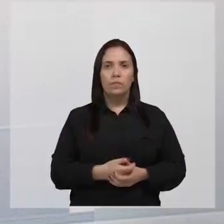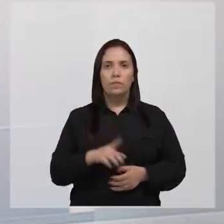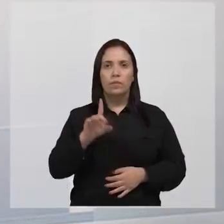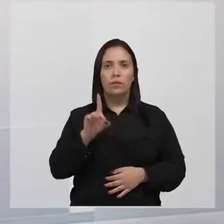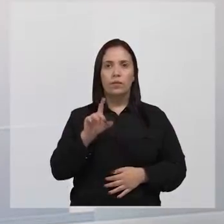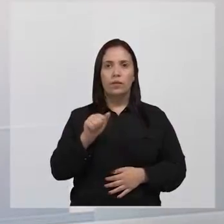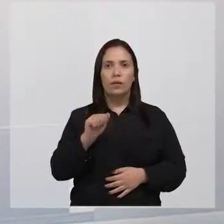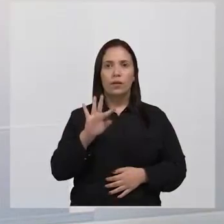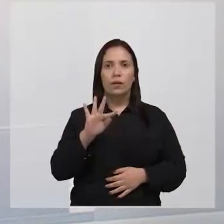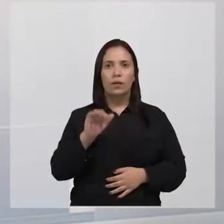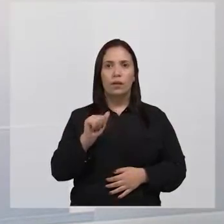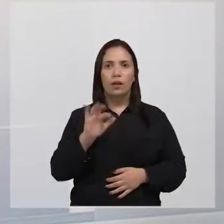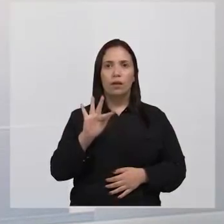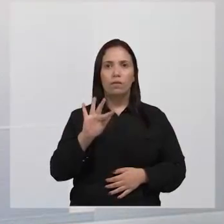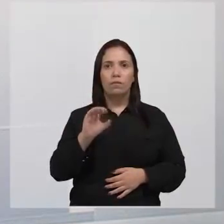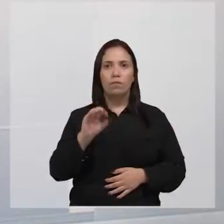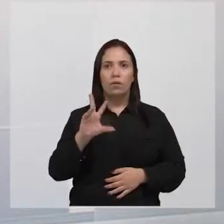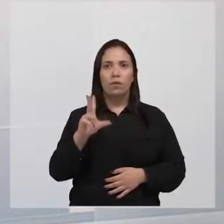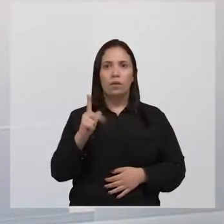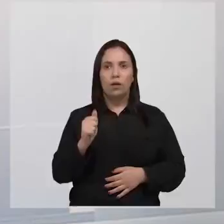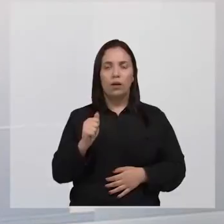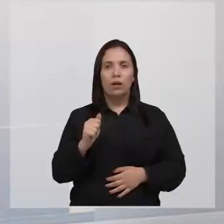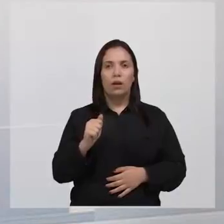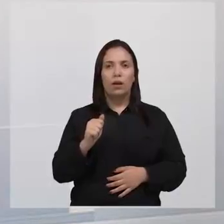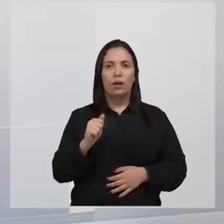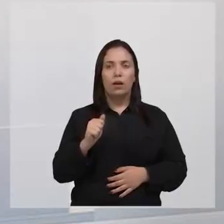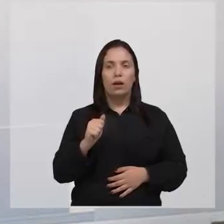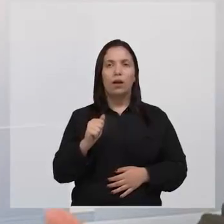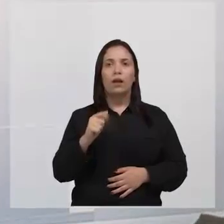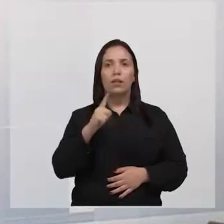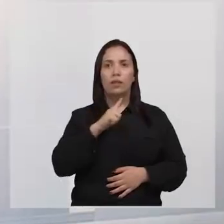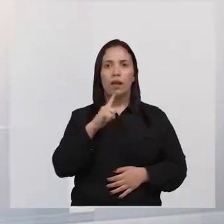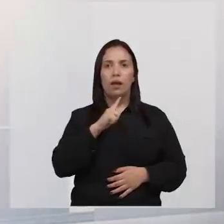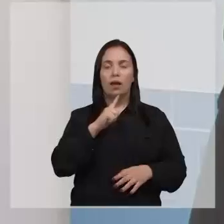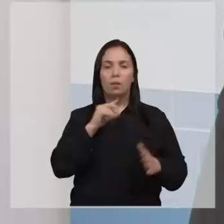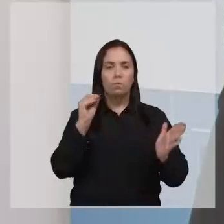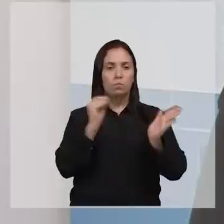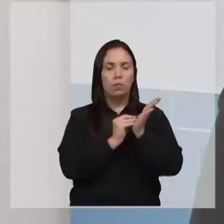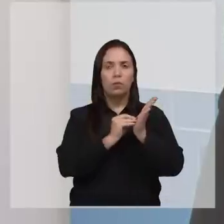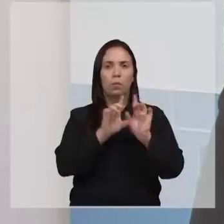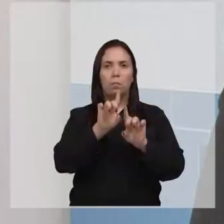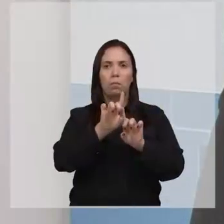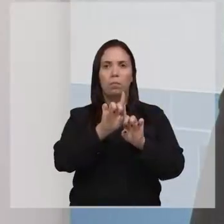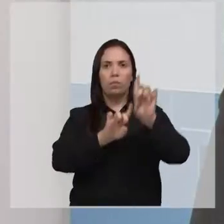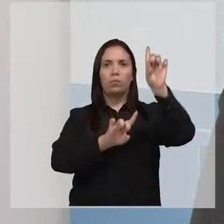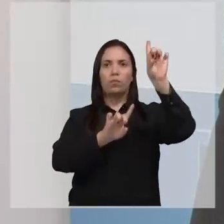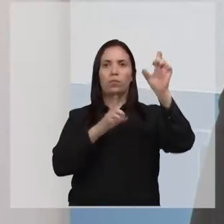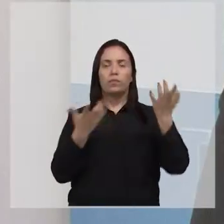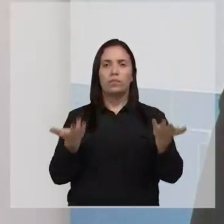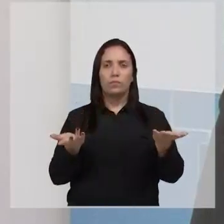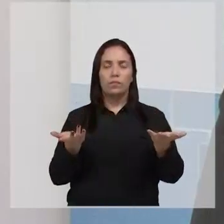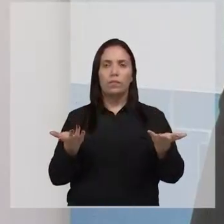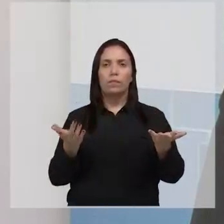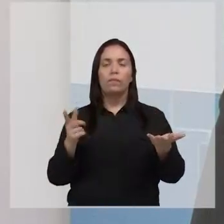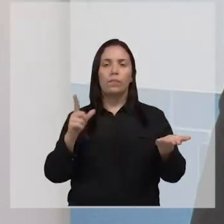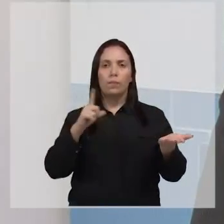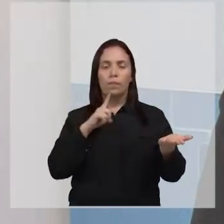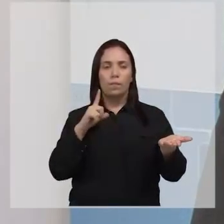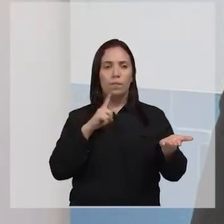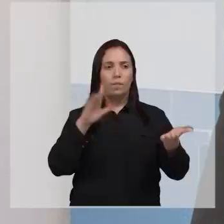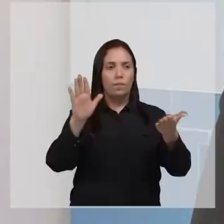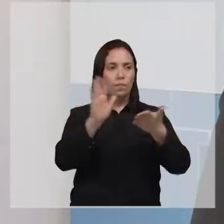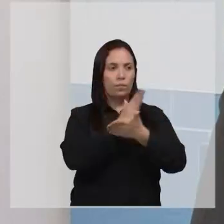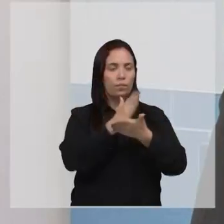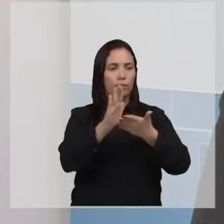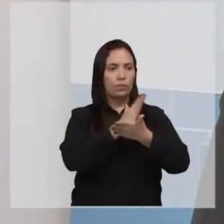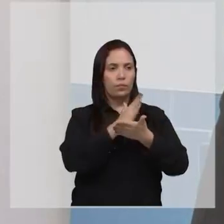um crescimento para ele que eu estou doido para que ela me explique. Sobre isso. Vamos falar. Para quem não vai frequentar ambientes